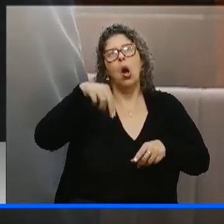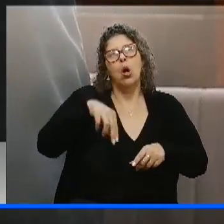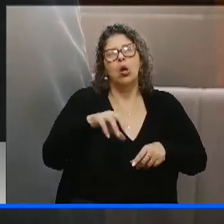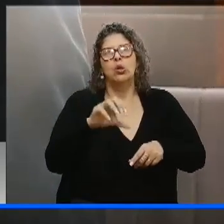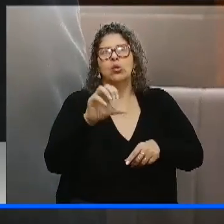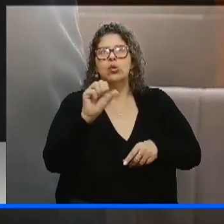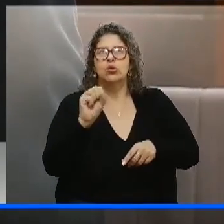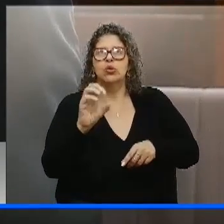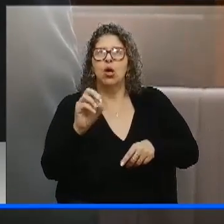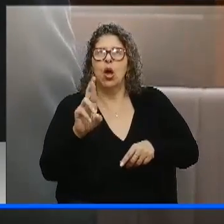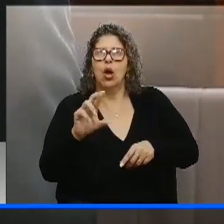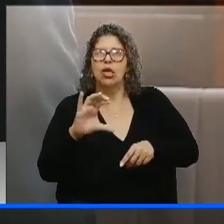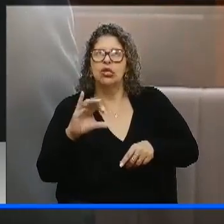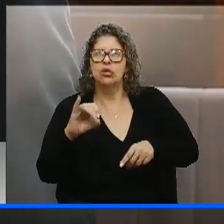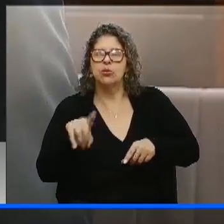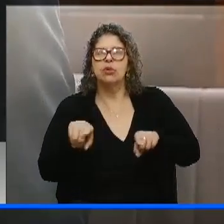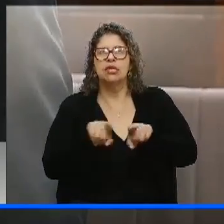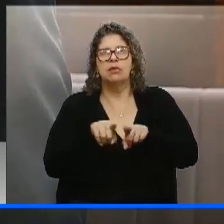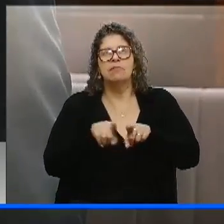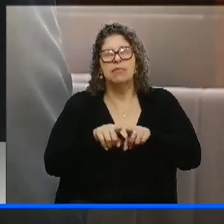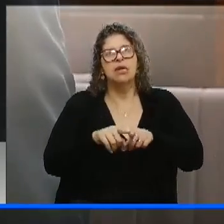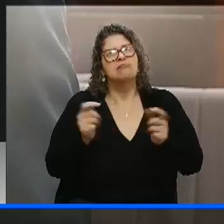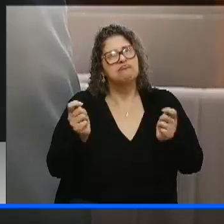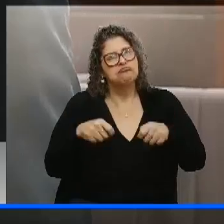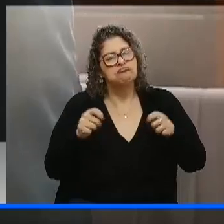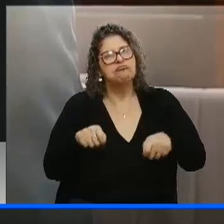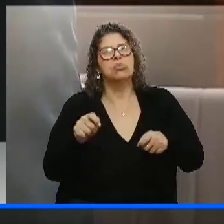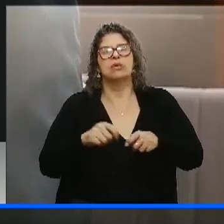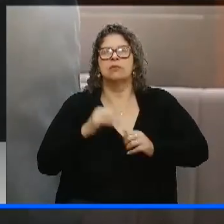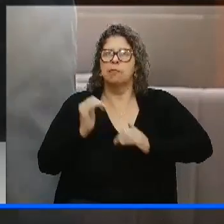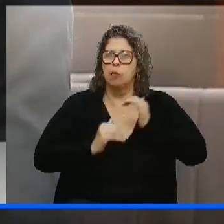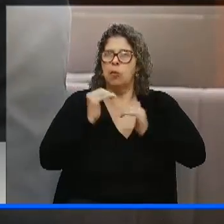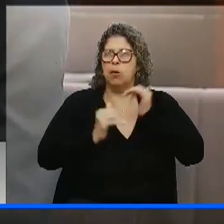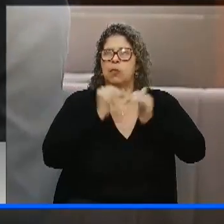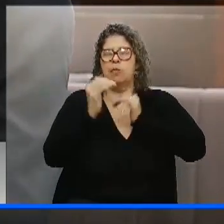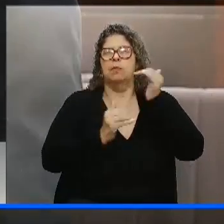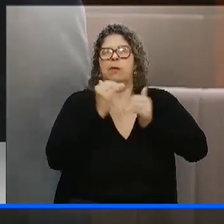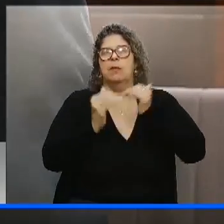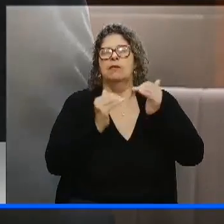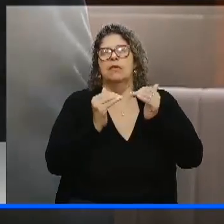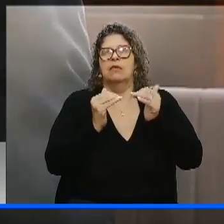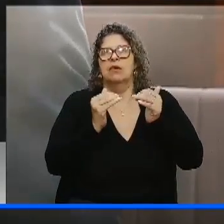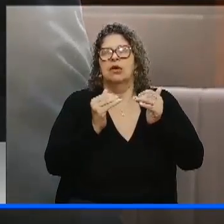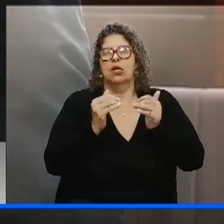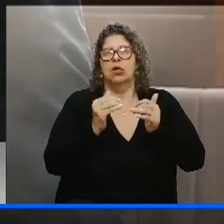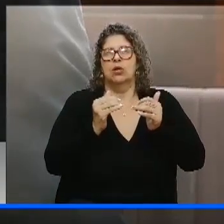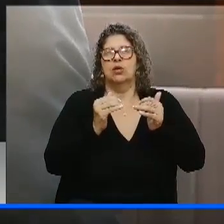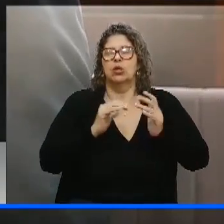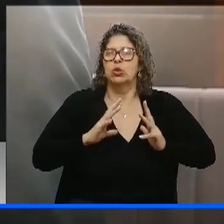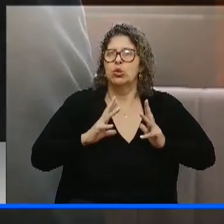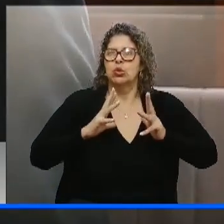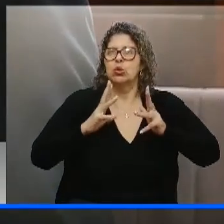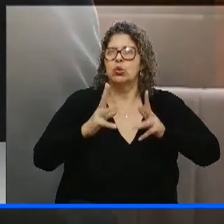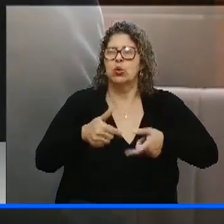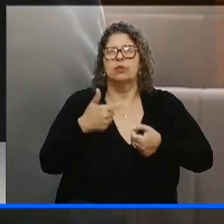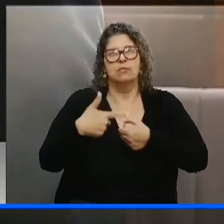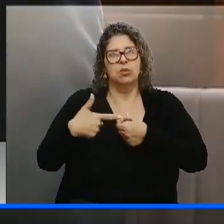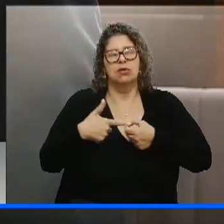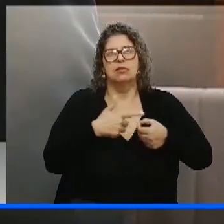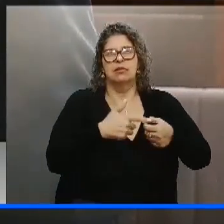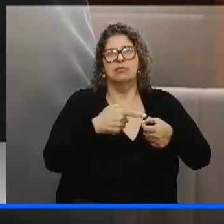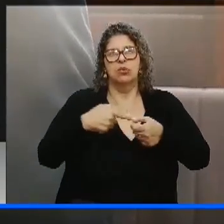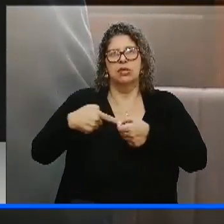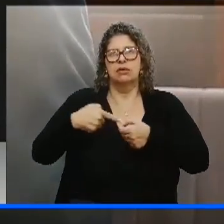traz muitos benefícios tão foram avanços que conseguiram efetivamente trazer aos municípios da nossa região então